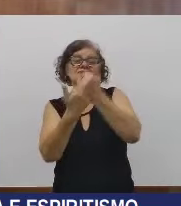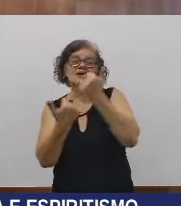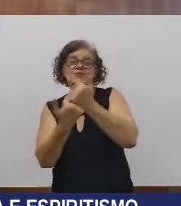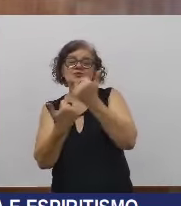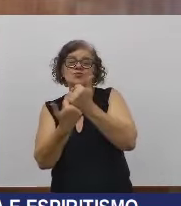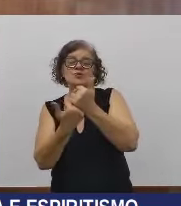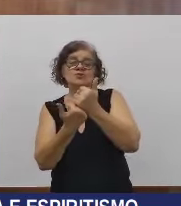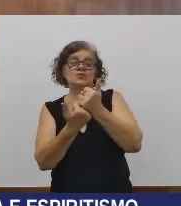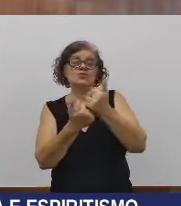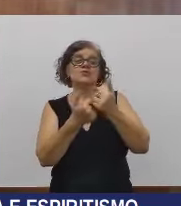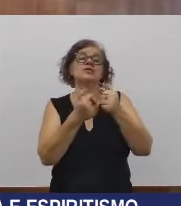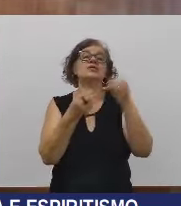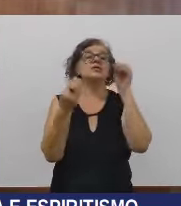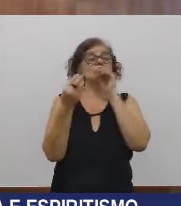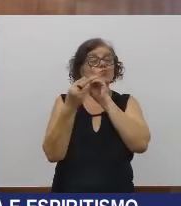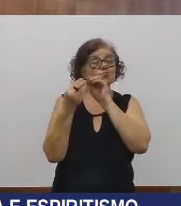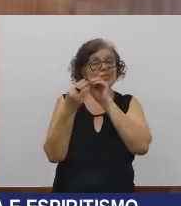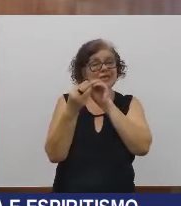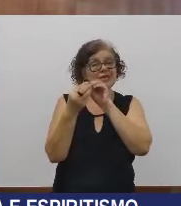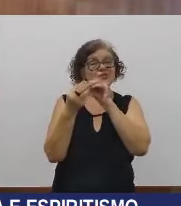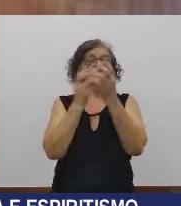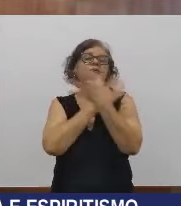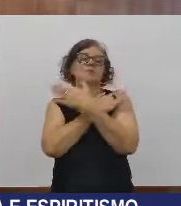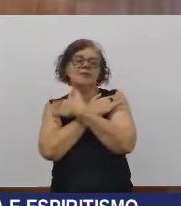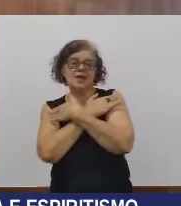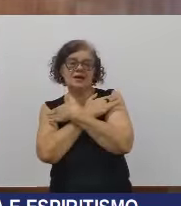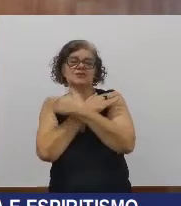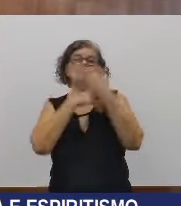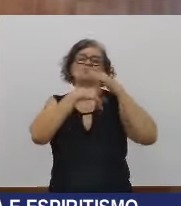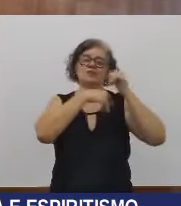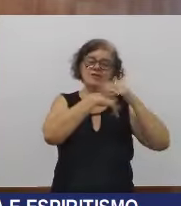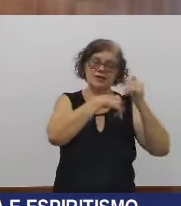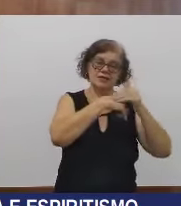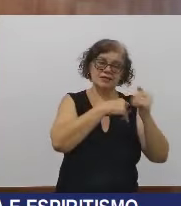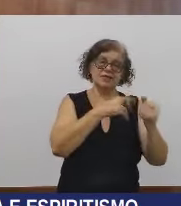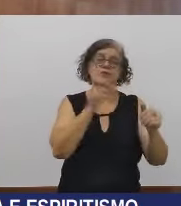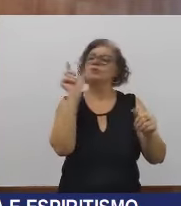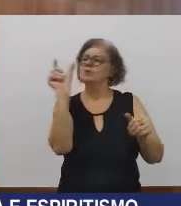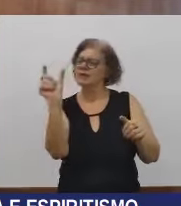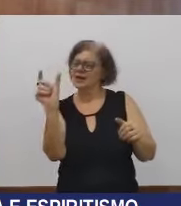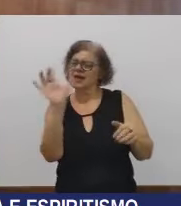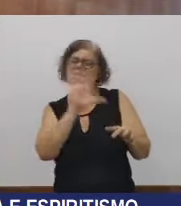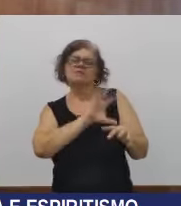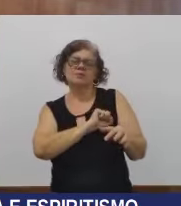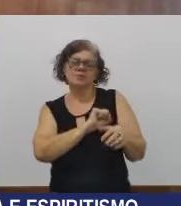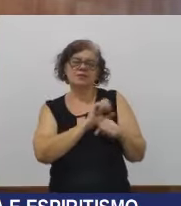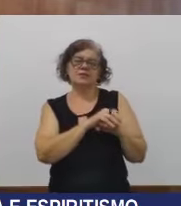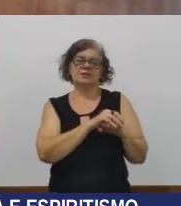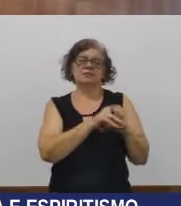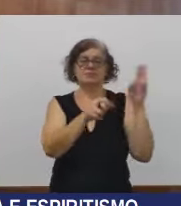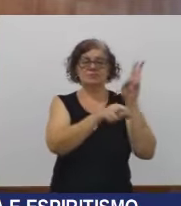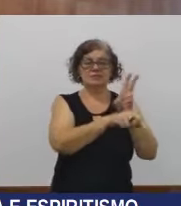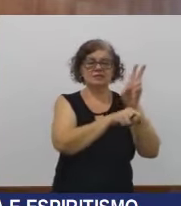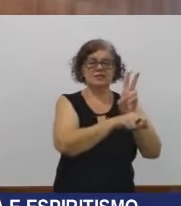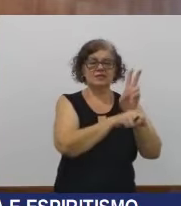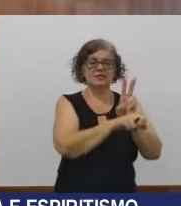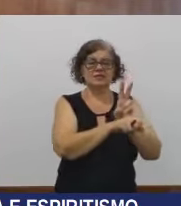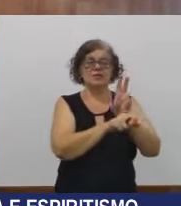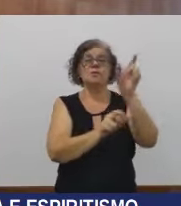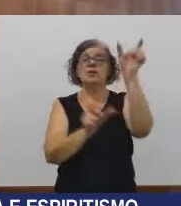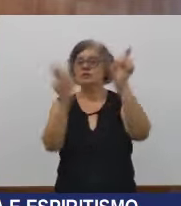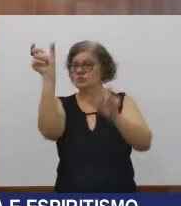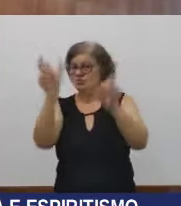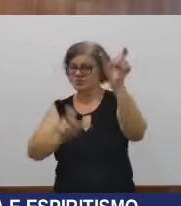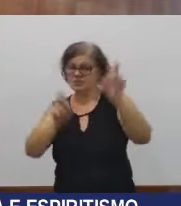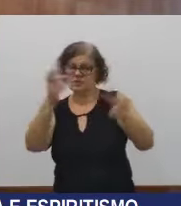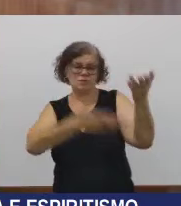um beijo, um abraço, um carinho, uma palavra amiga, o tratamento de um ser